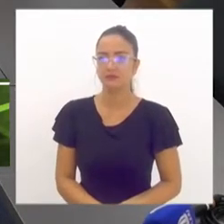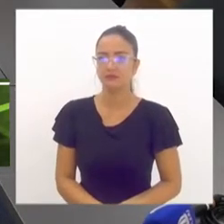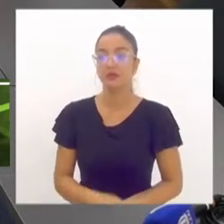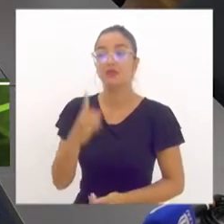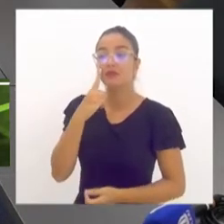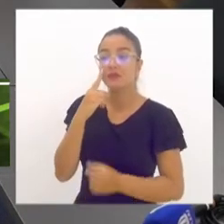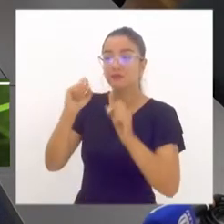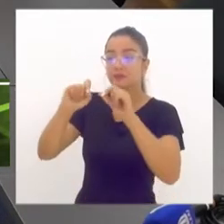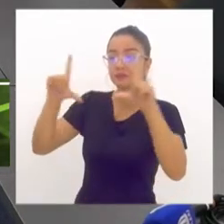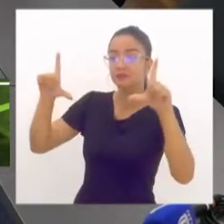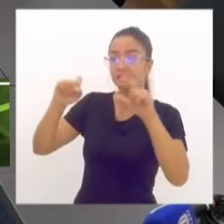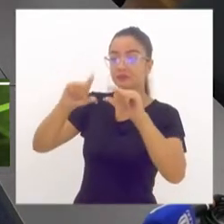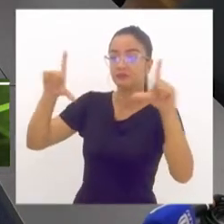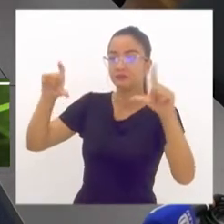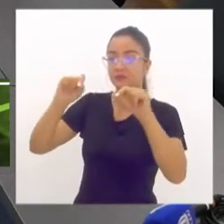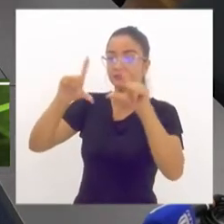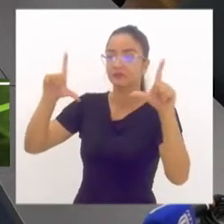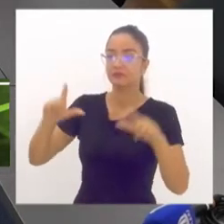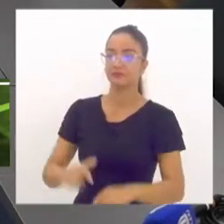por favor.